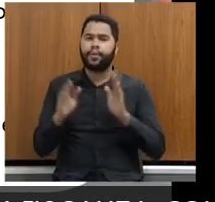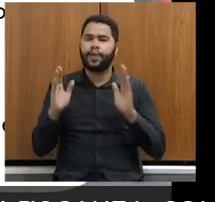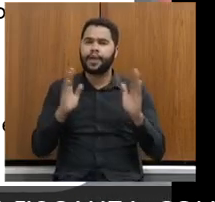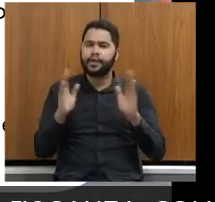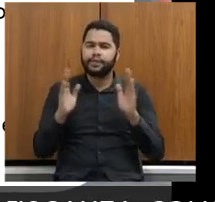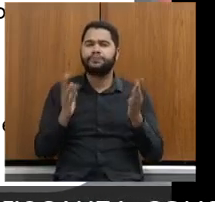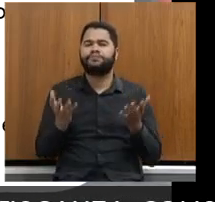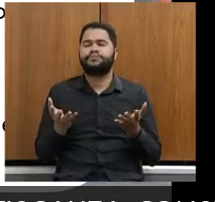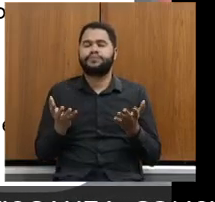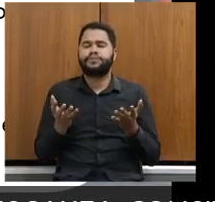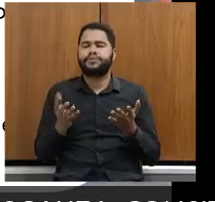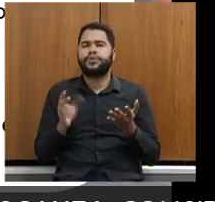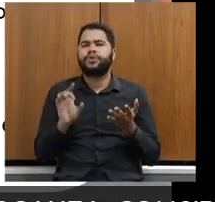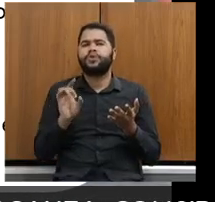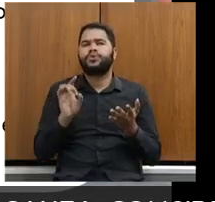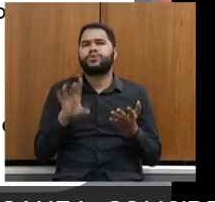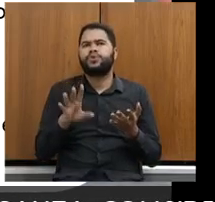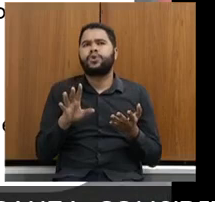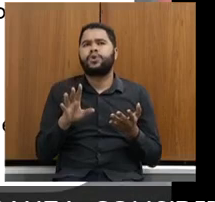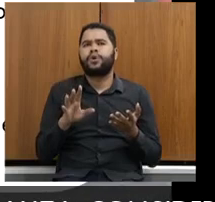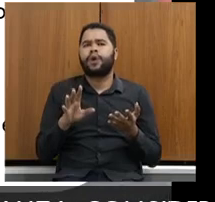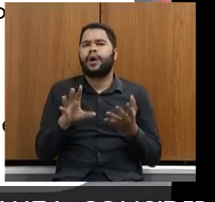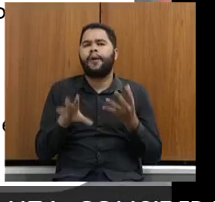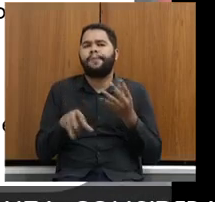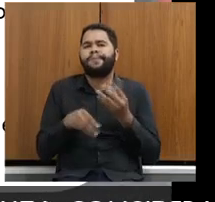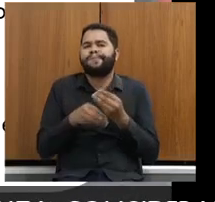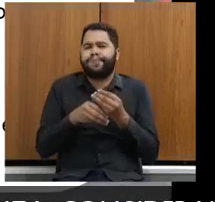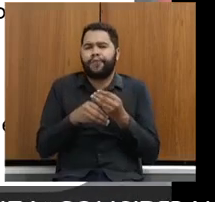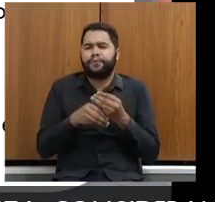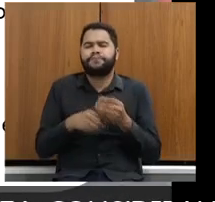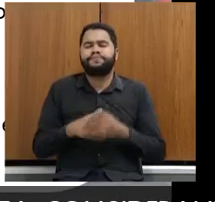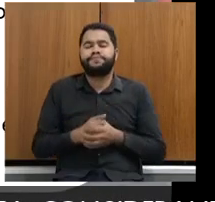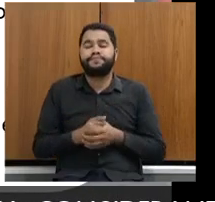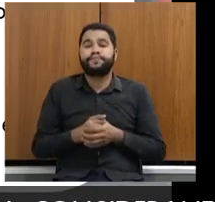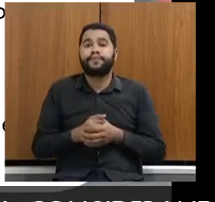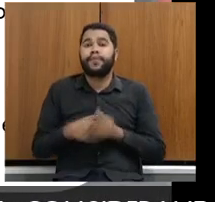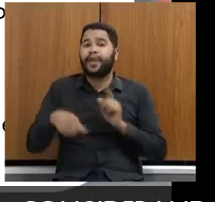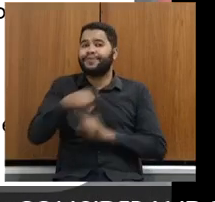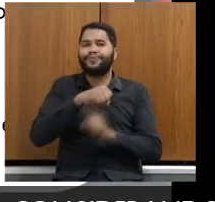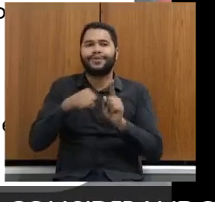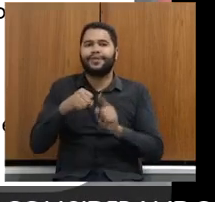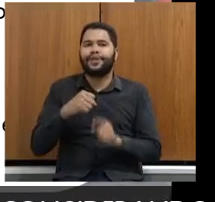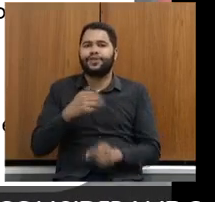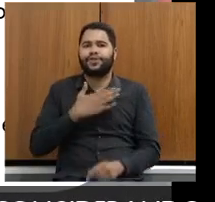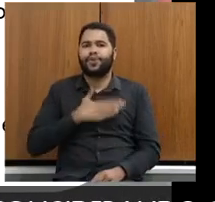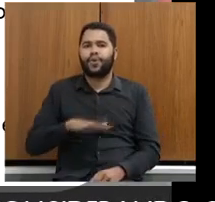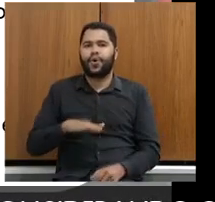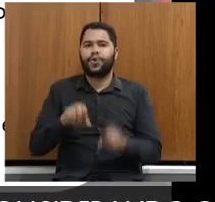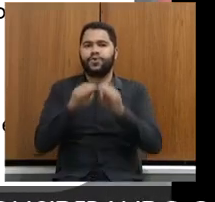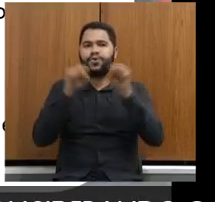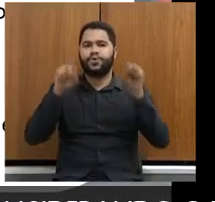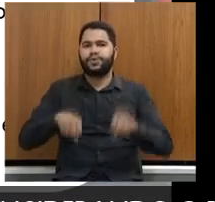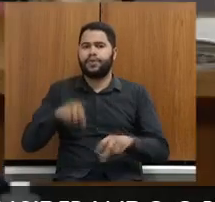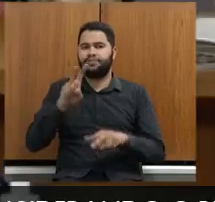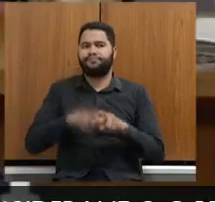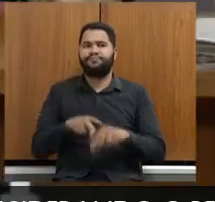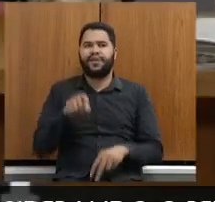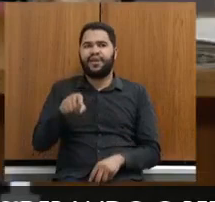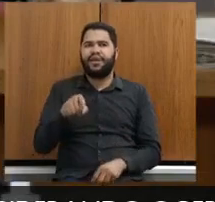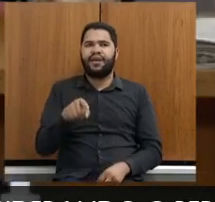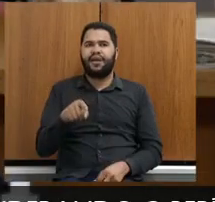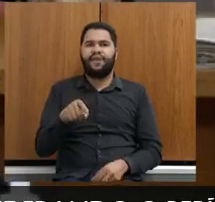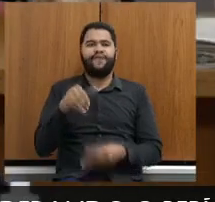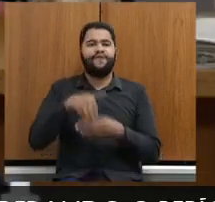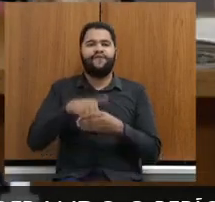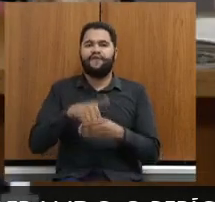é só um são fazendo abrir um parente aqui a sociedade não gosta do sistema não é o sistema prisional e